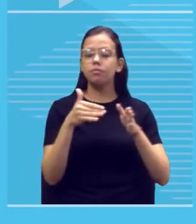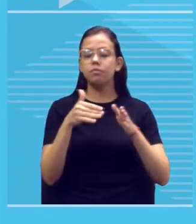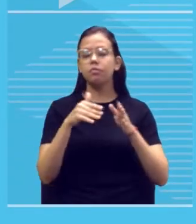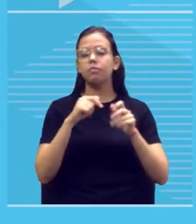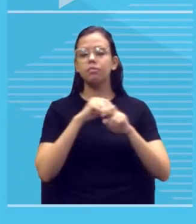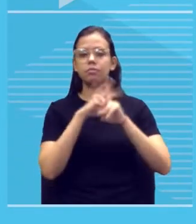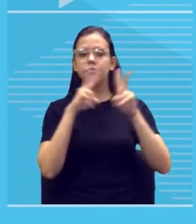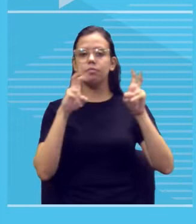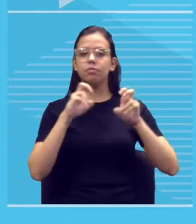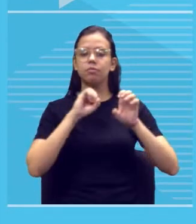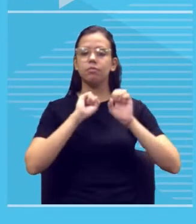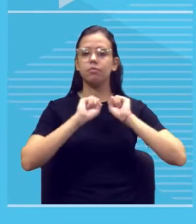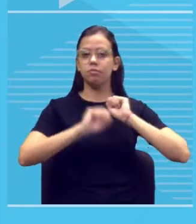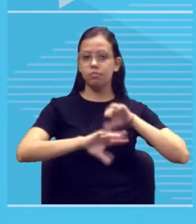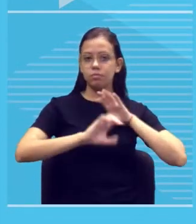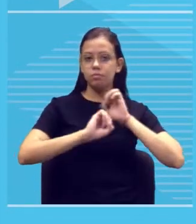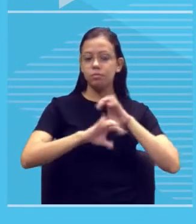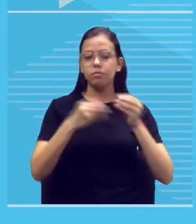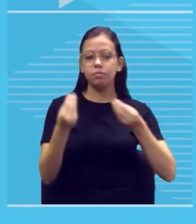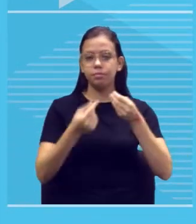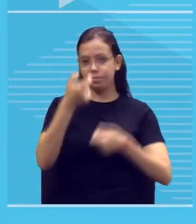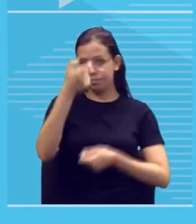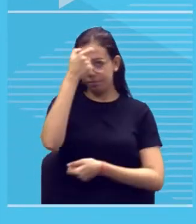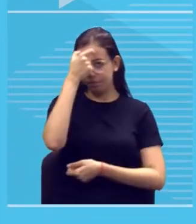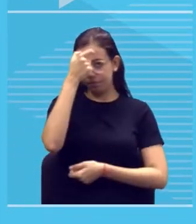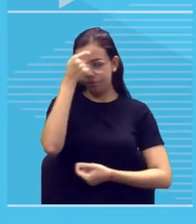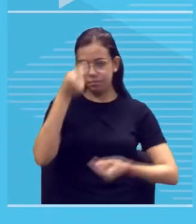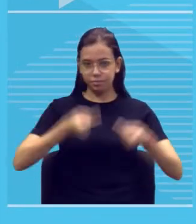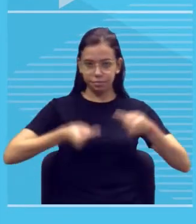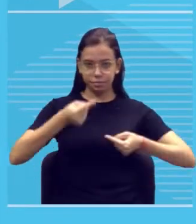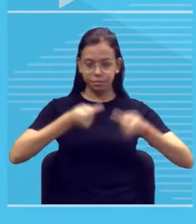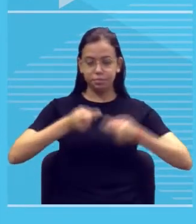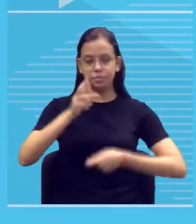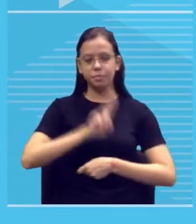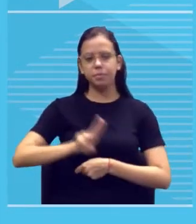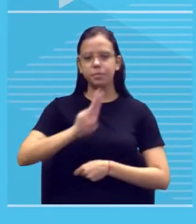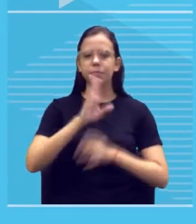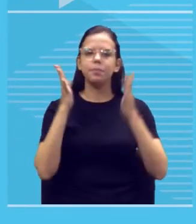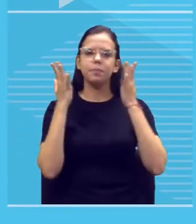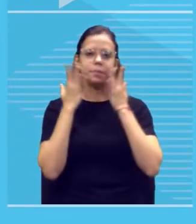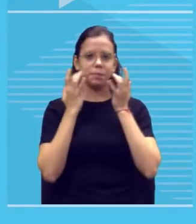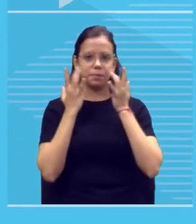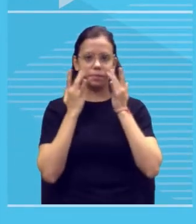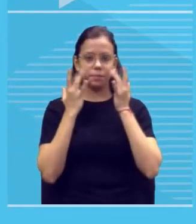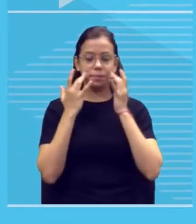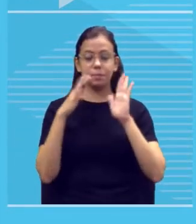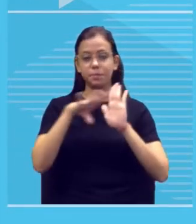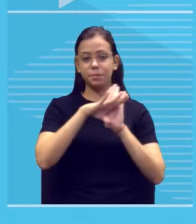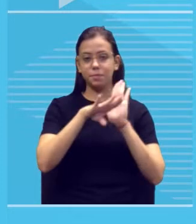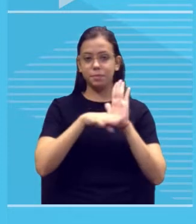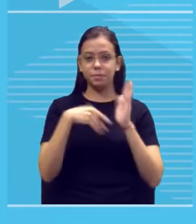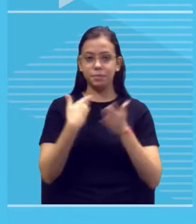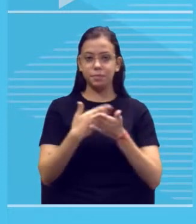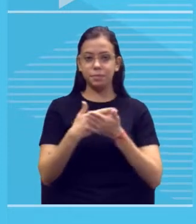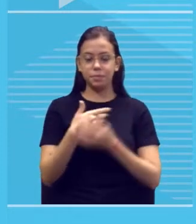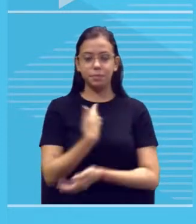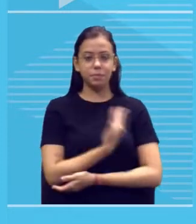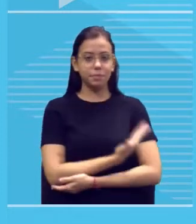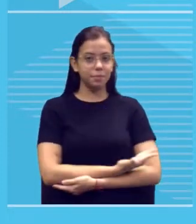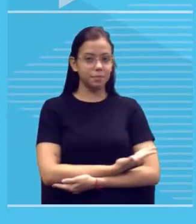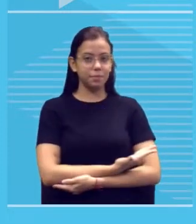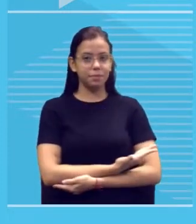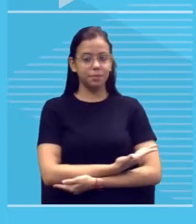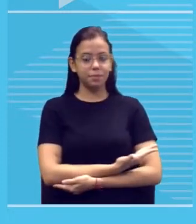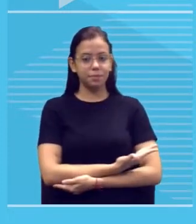de consciência política através do teatro o nosso roteiro de aula tá aqui e o objetivo